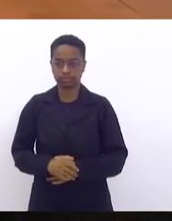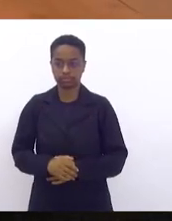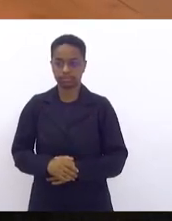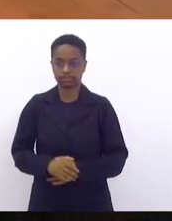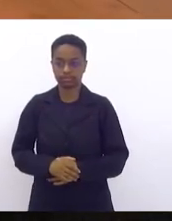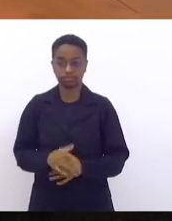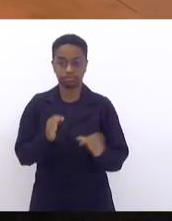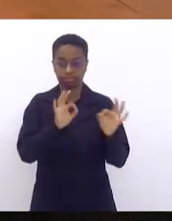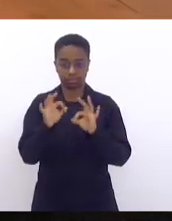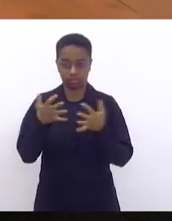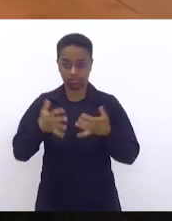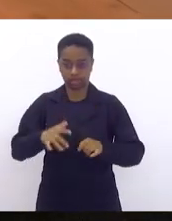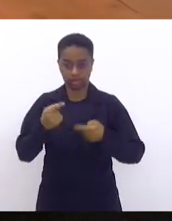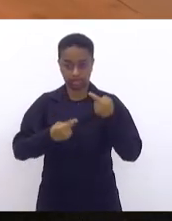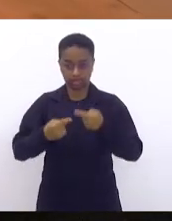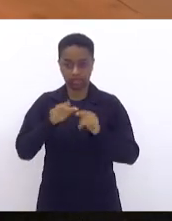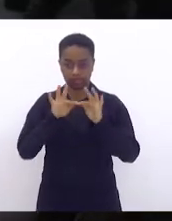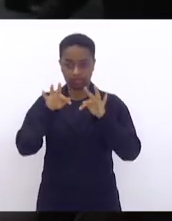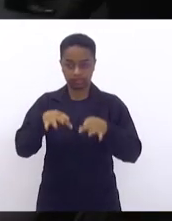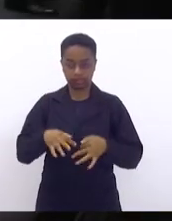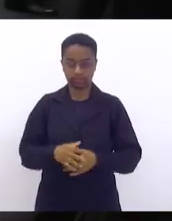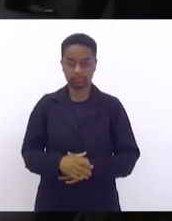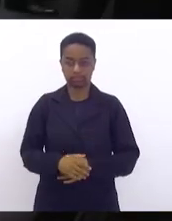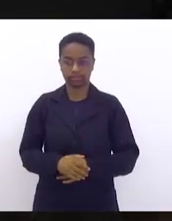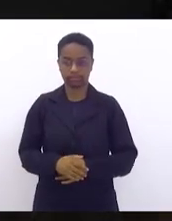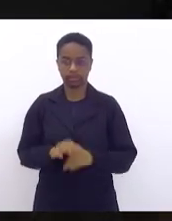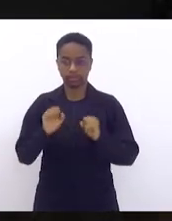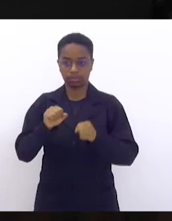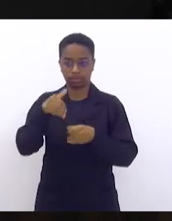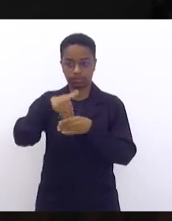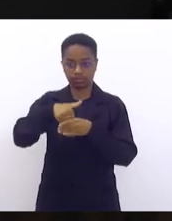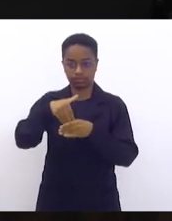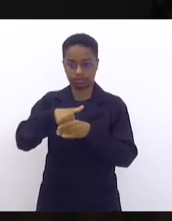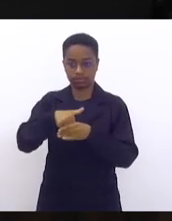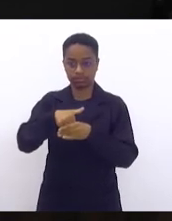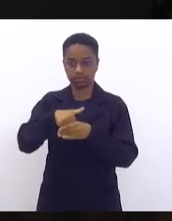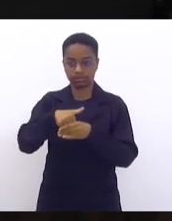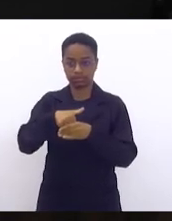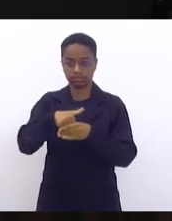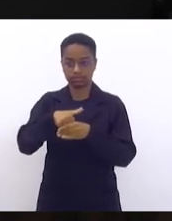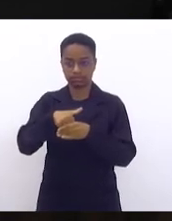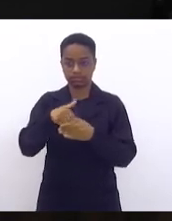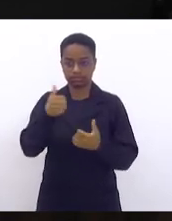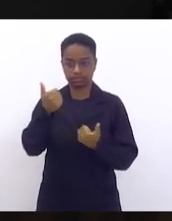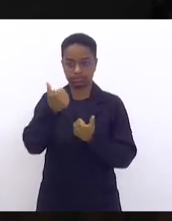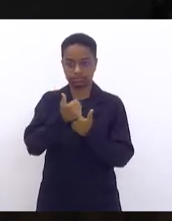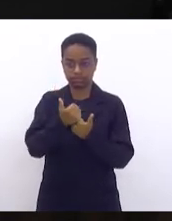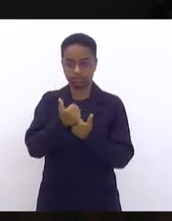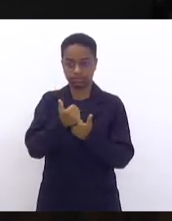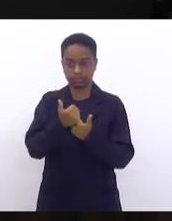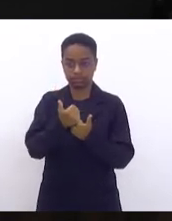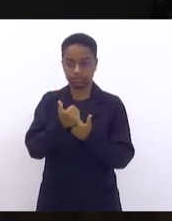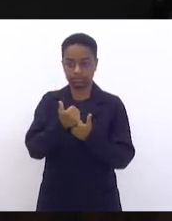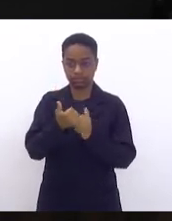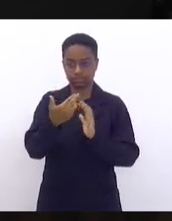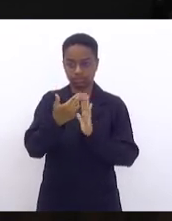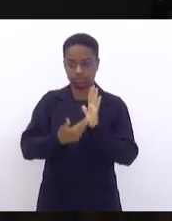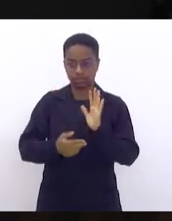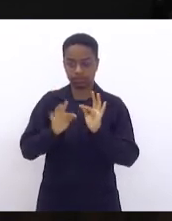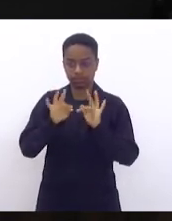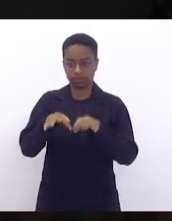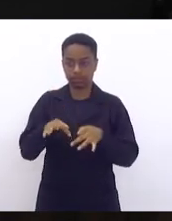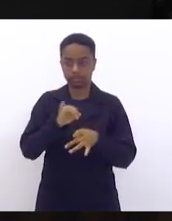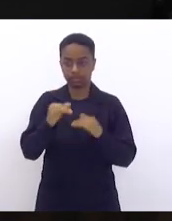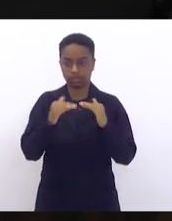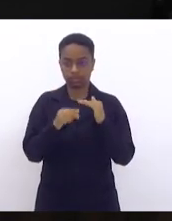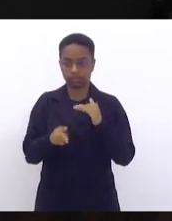Não havendo mais quem queira discutir, encerrada a discussão. Em votação, o substitutivo com forma final de redação. Senhores que